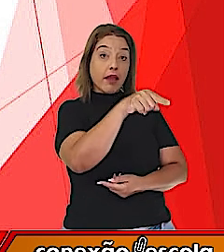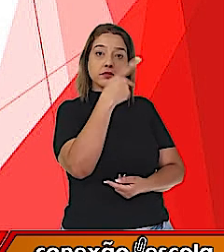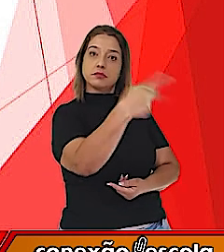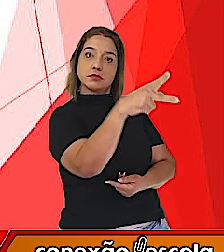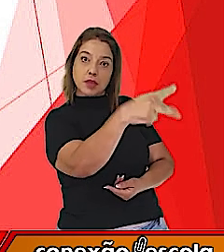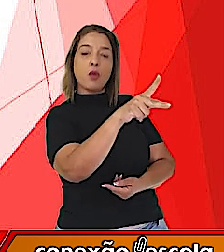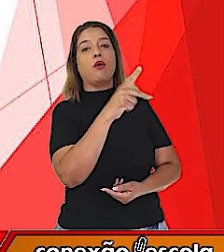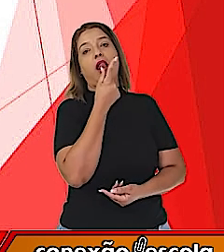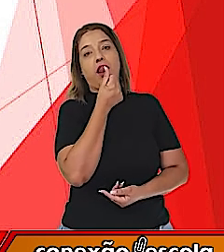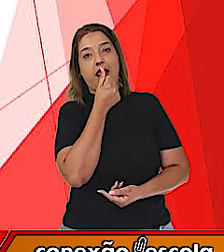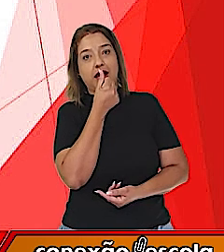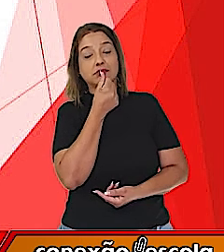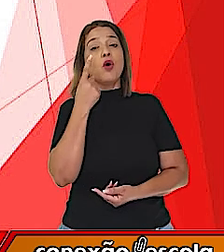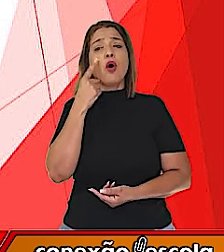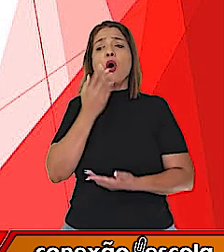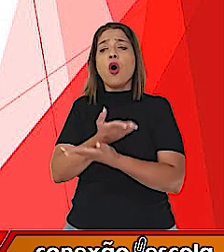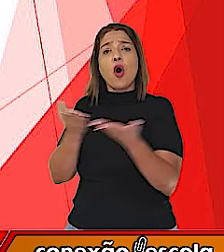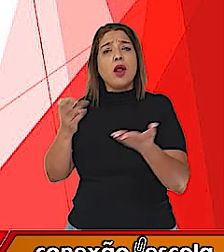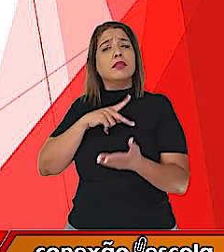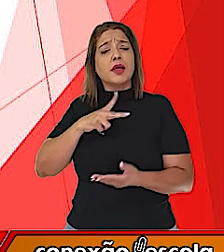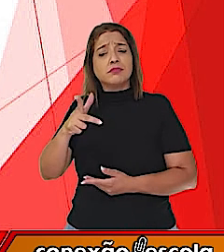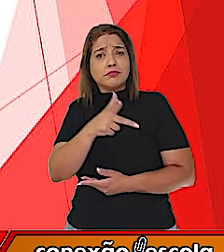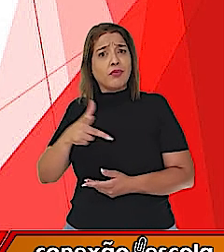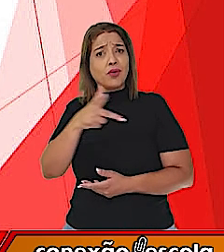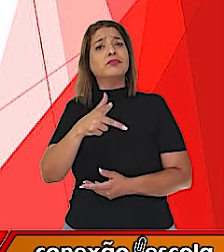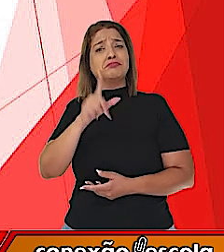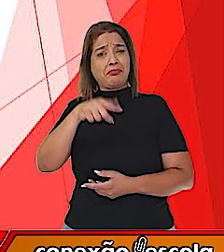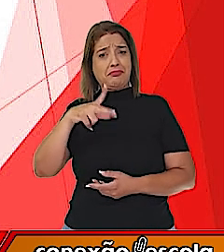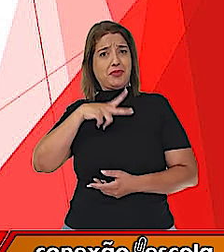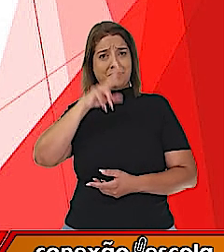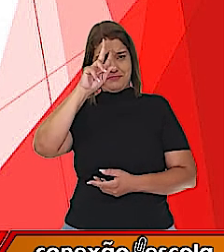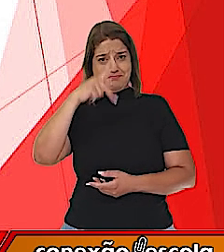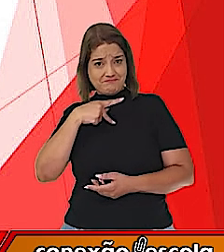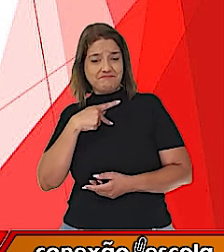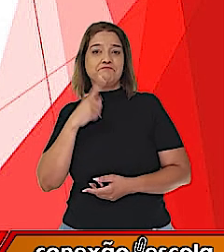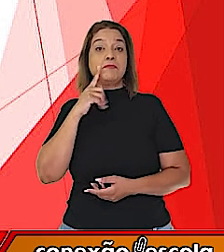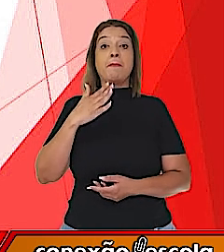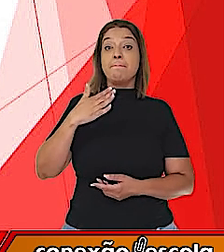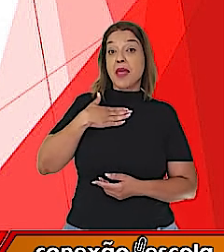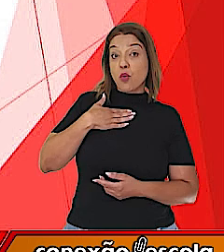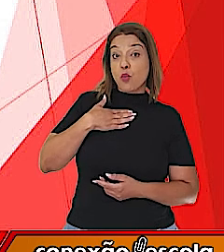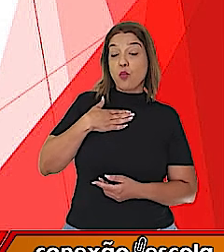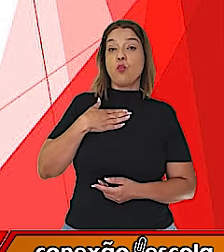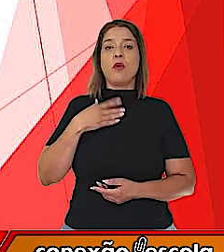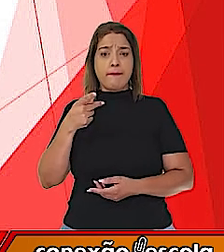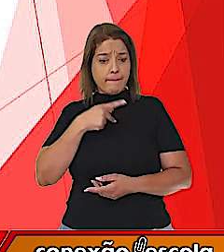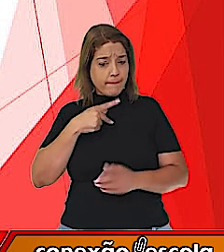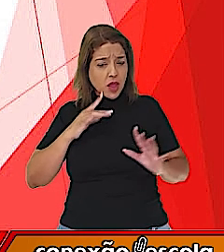lápis. Olha aí a relação dos pronomes possessivos. Meu,